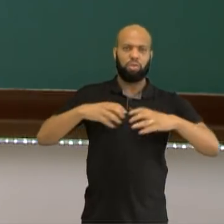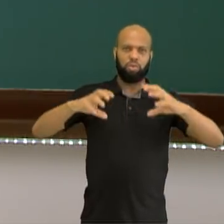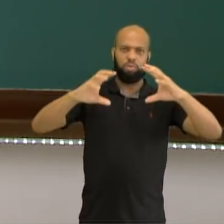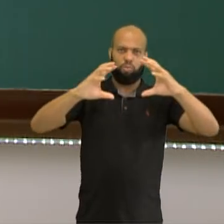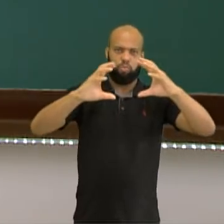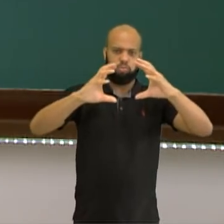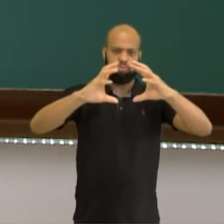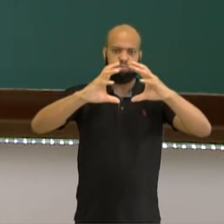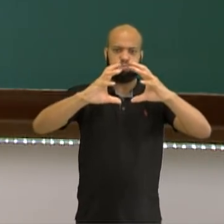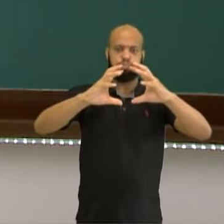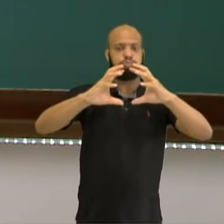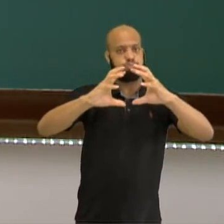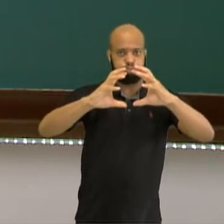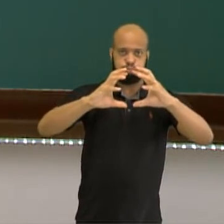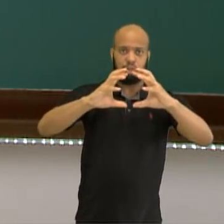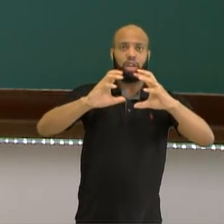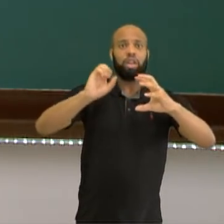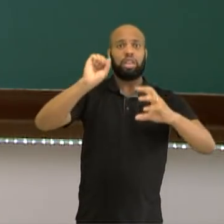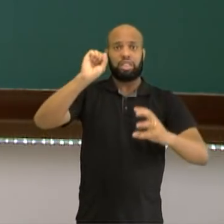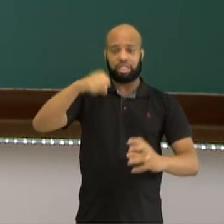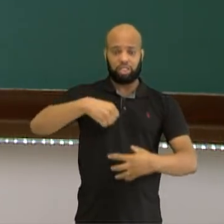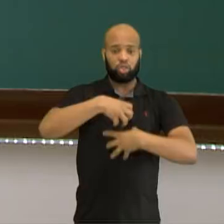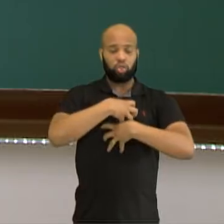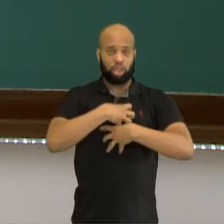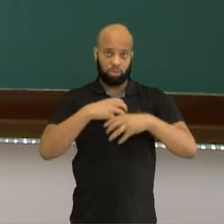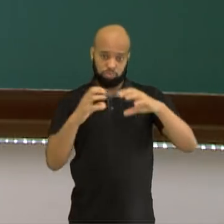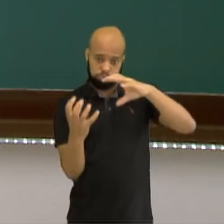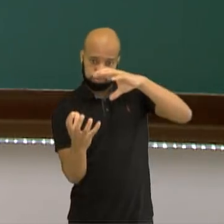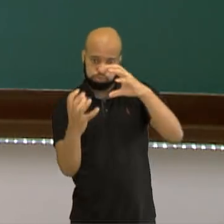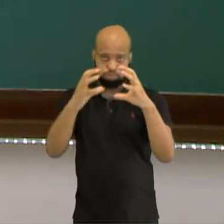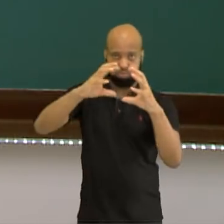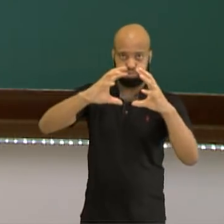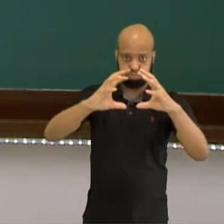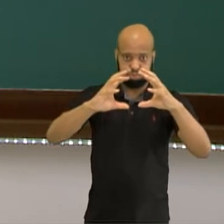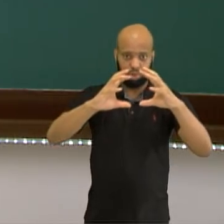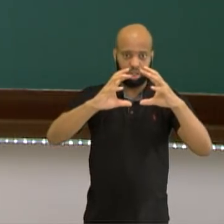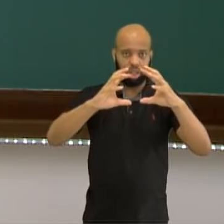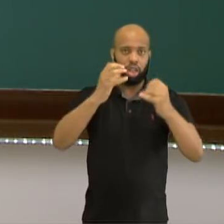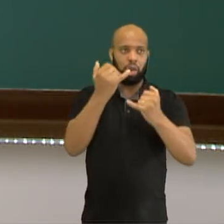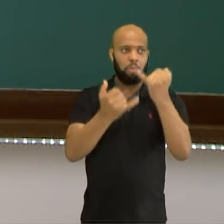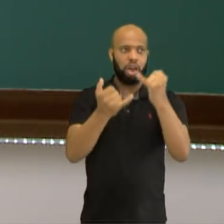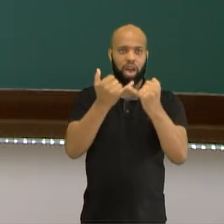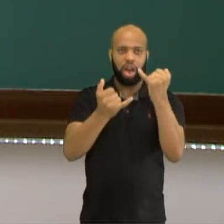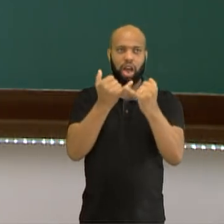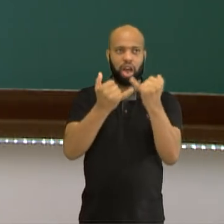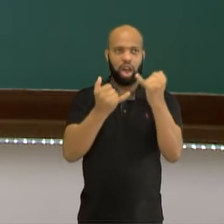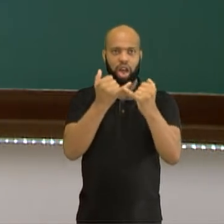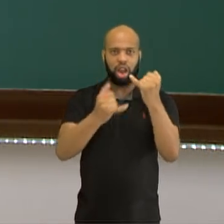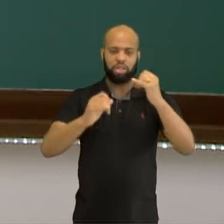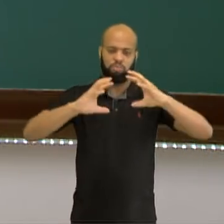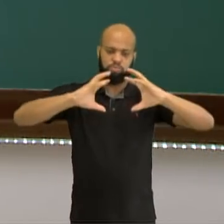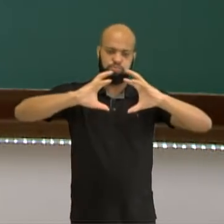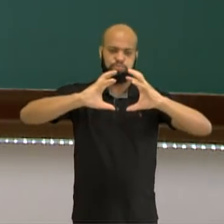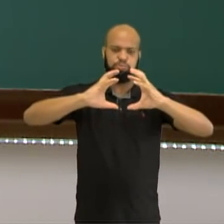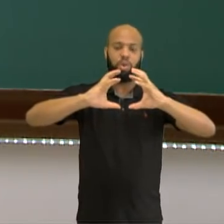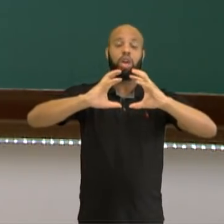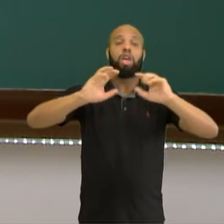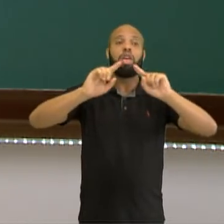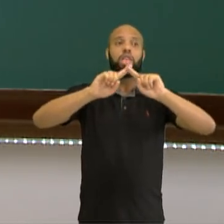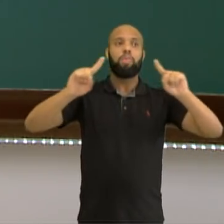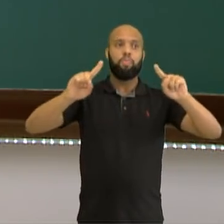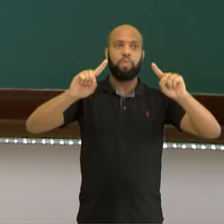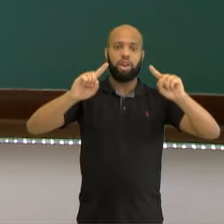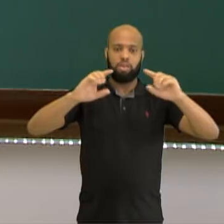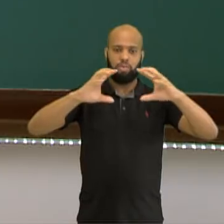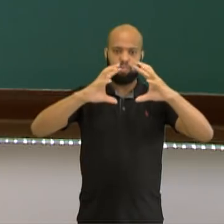planeta tem um formato arredondado. Lembra uma esfera, porém não